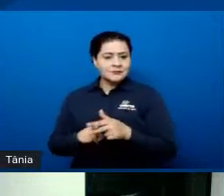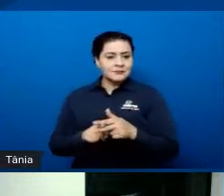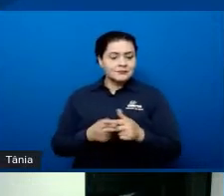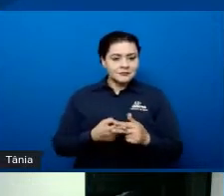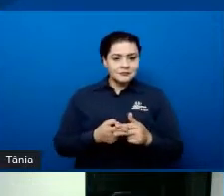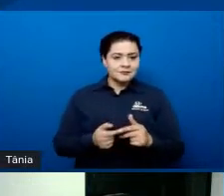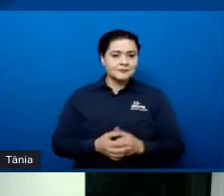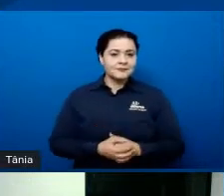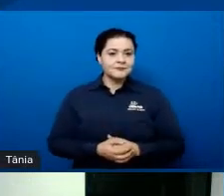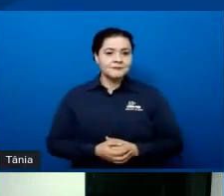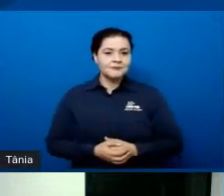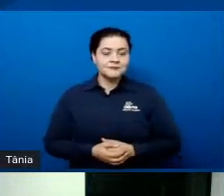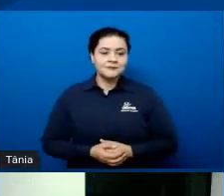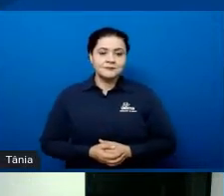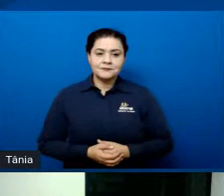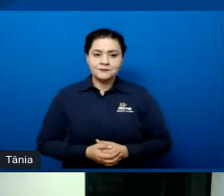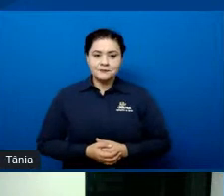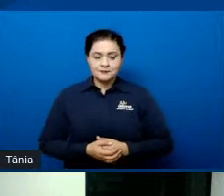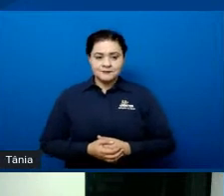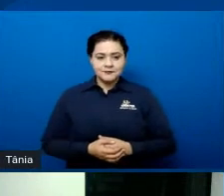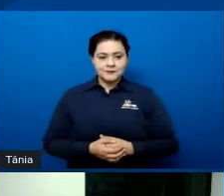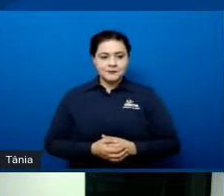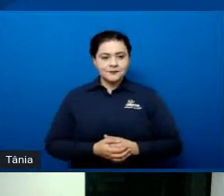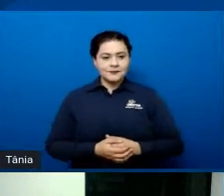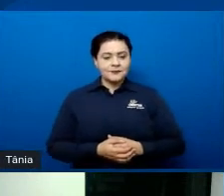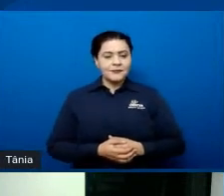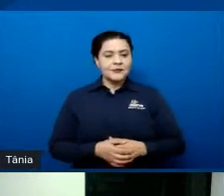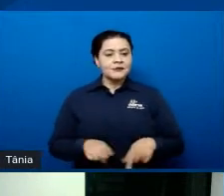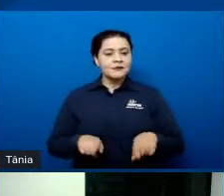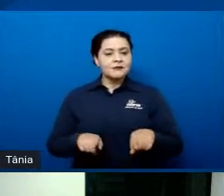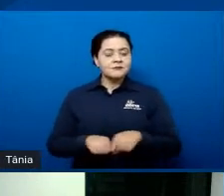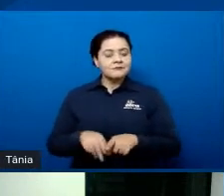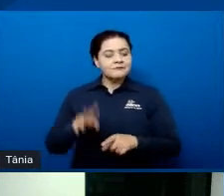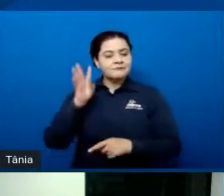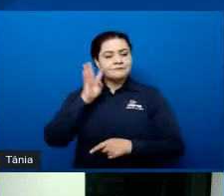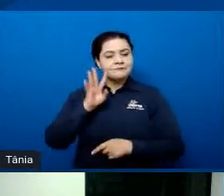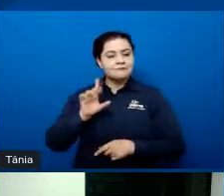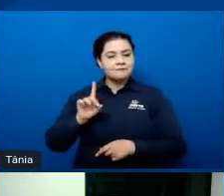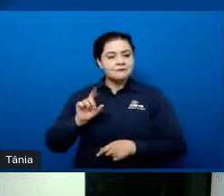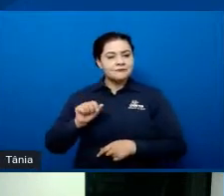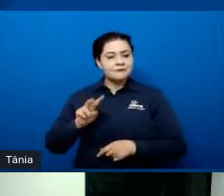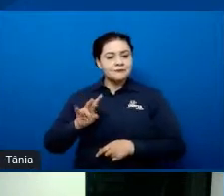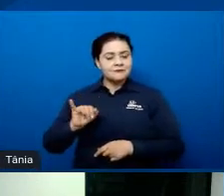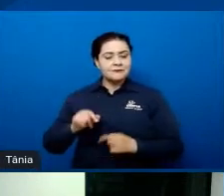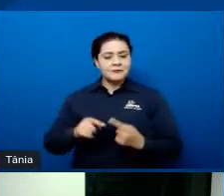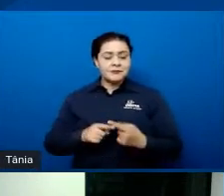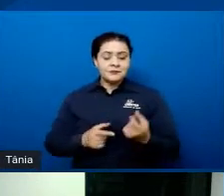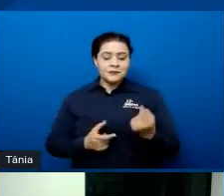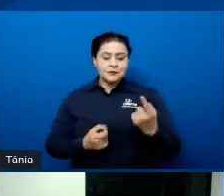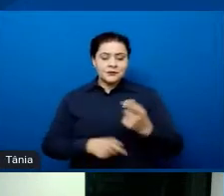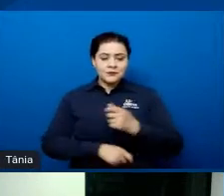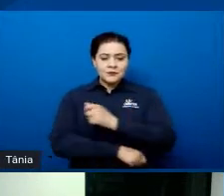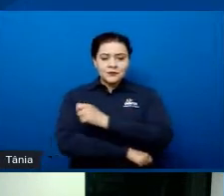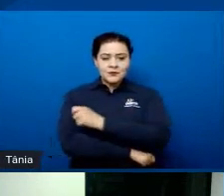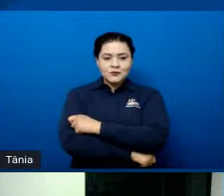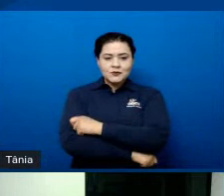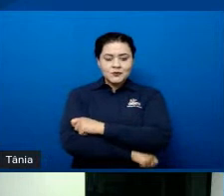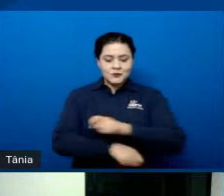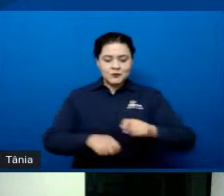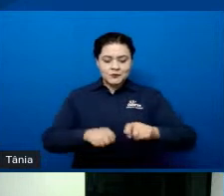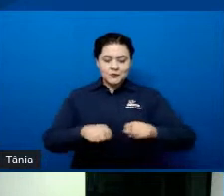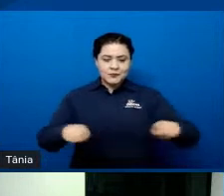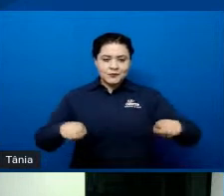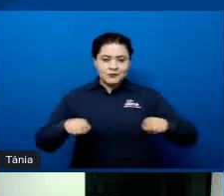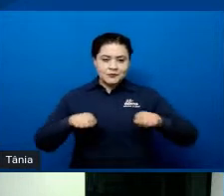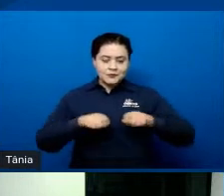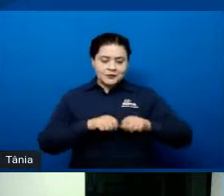aí. Tá. E Davi, uma coisa que eu acho que é legal comentar, assim, porque alguns alunos até da área de educação, né,